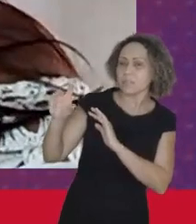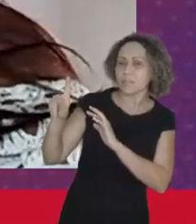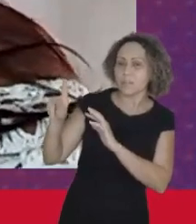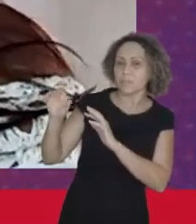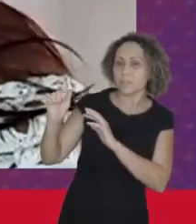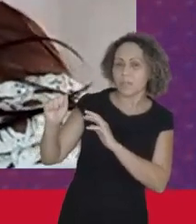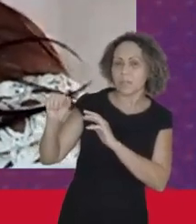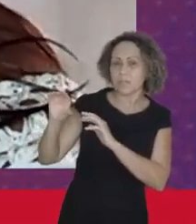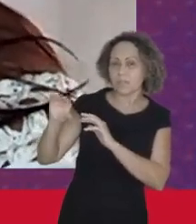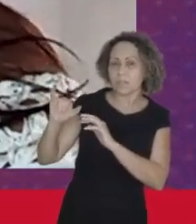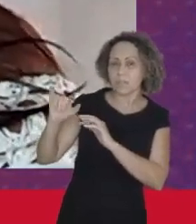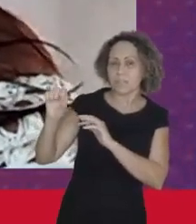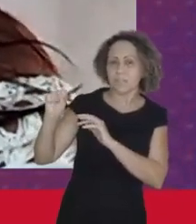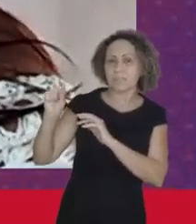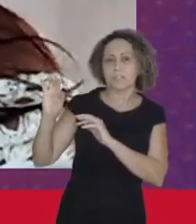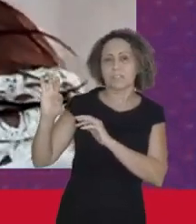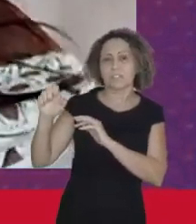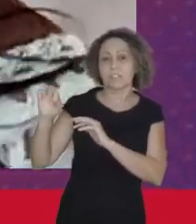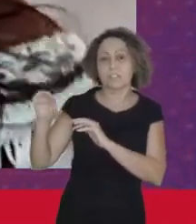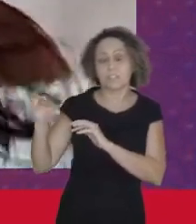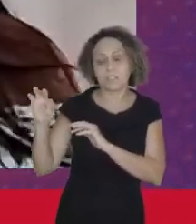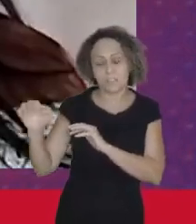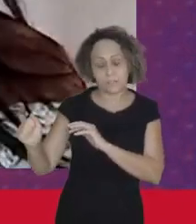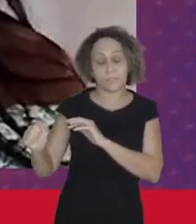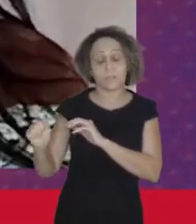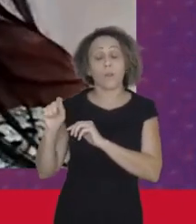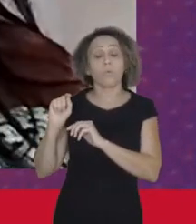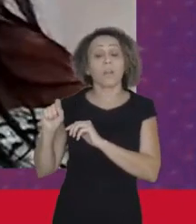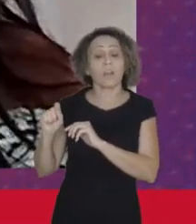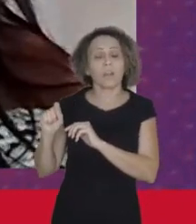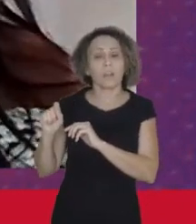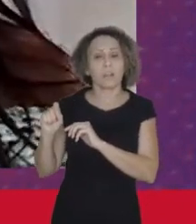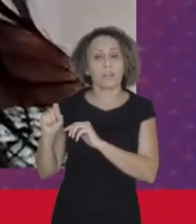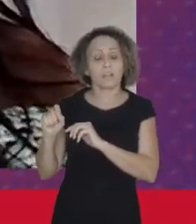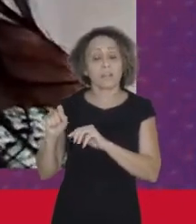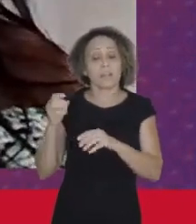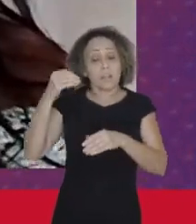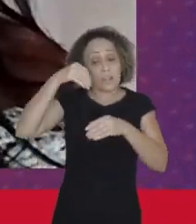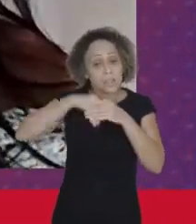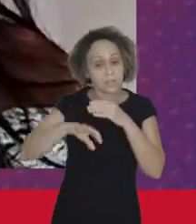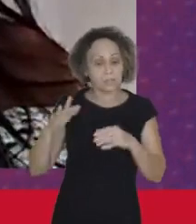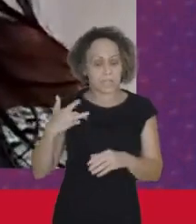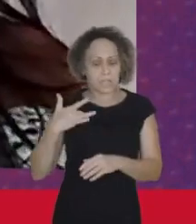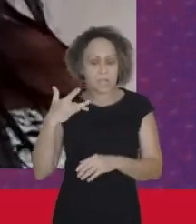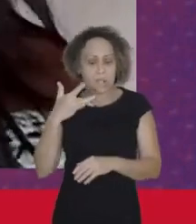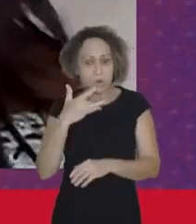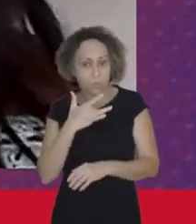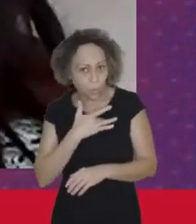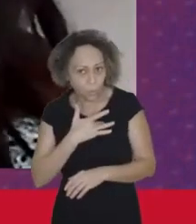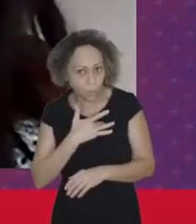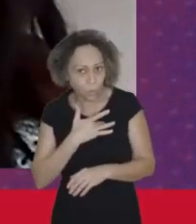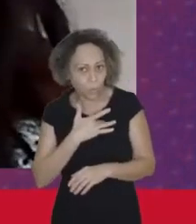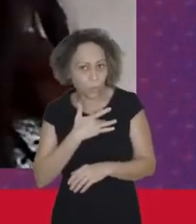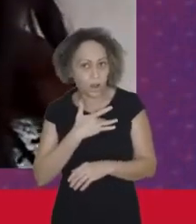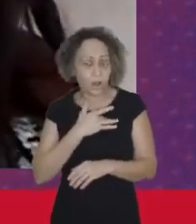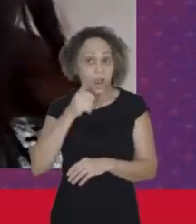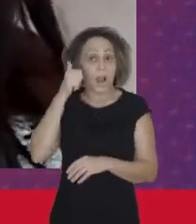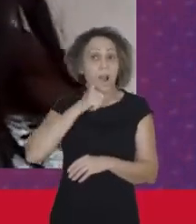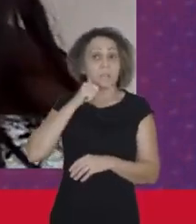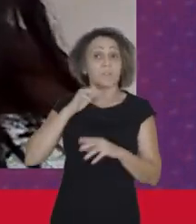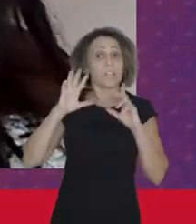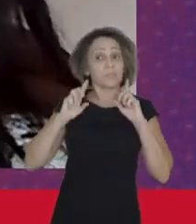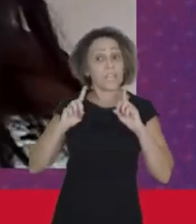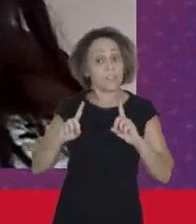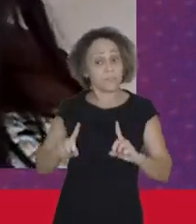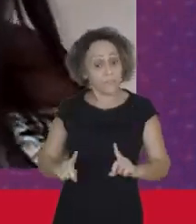oferecer o seio das políticas públicas no âmbito da saúde, no caso, os serviços que as mulheres com deficiências